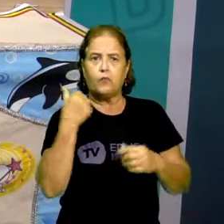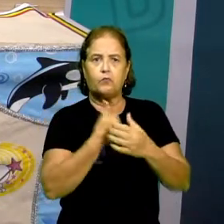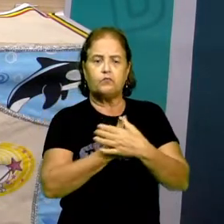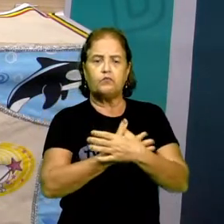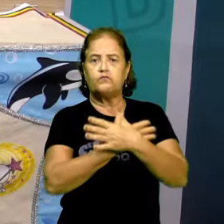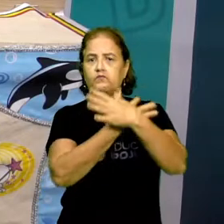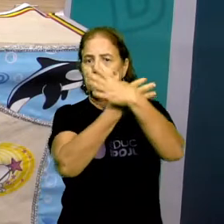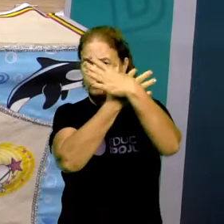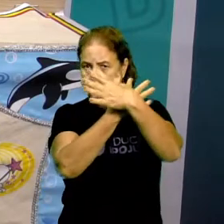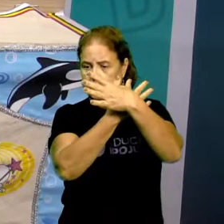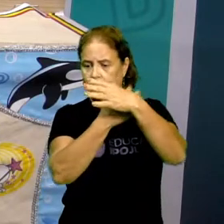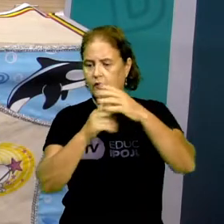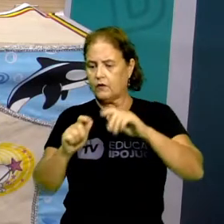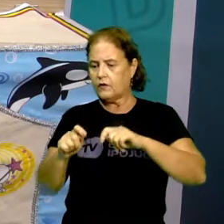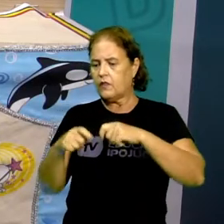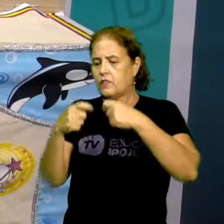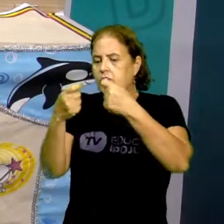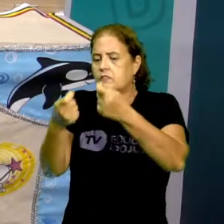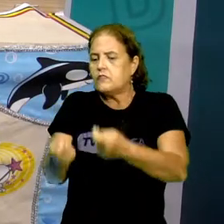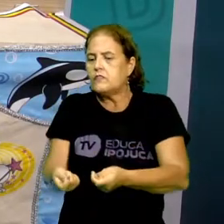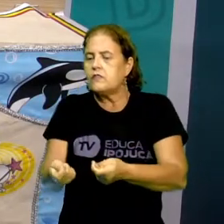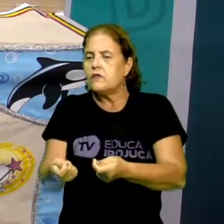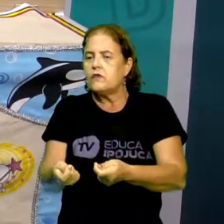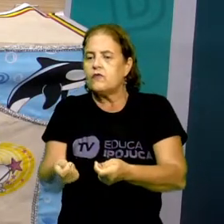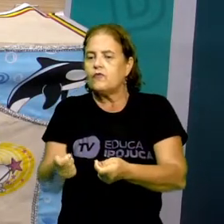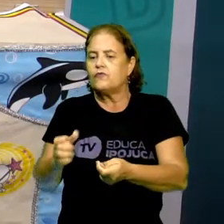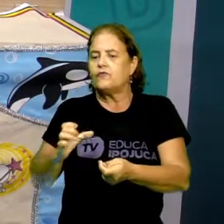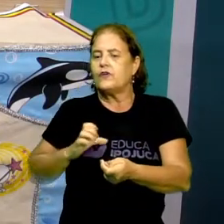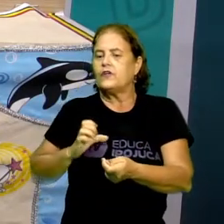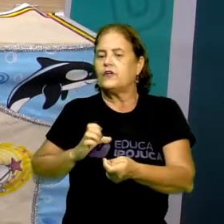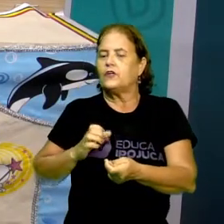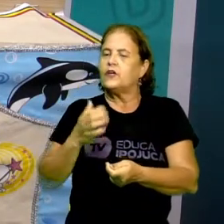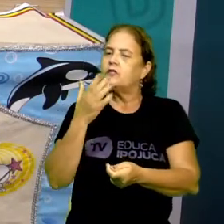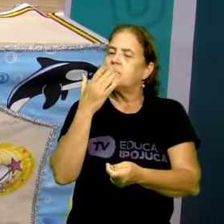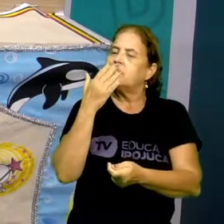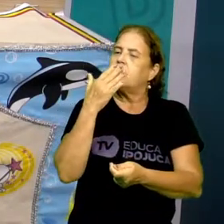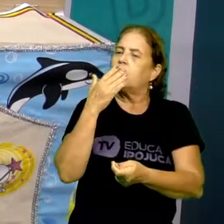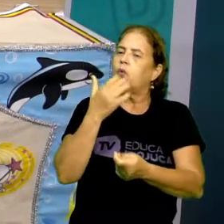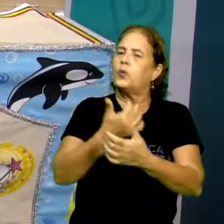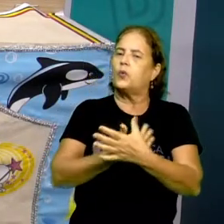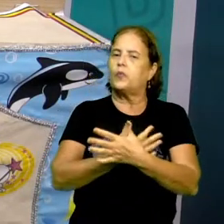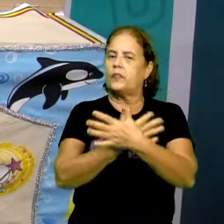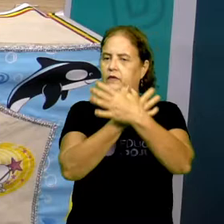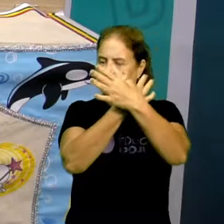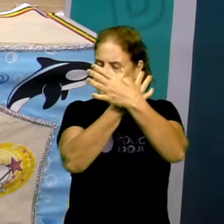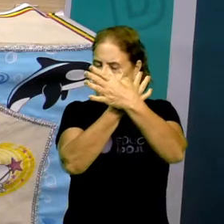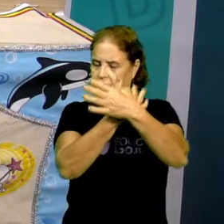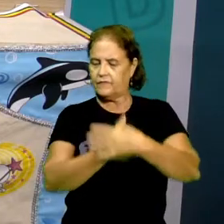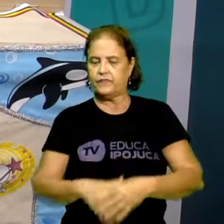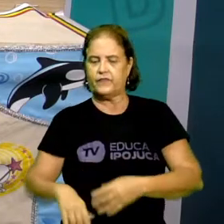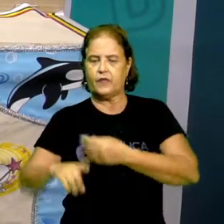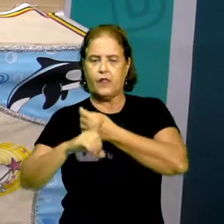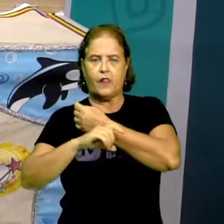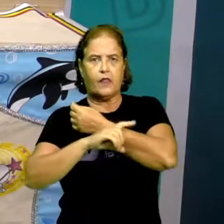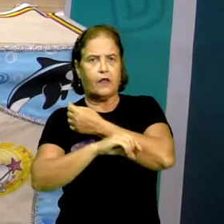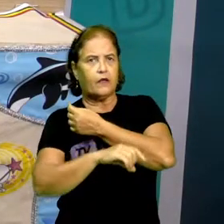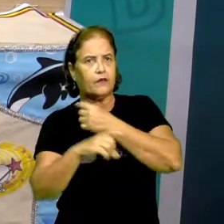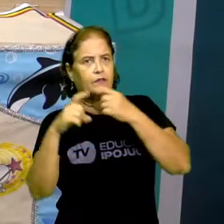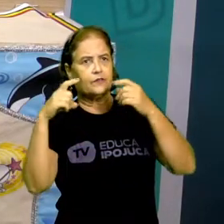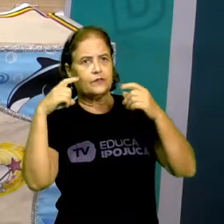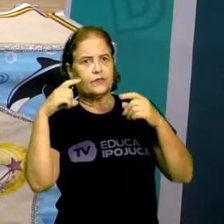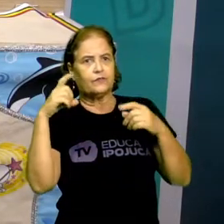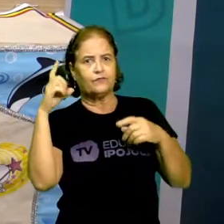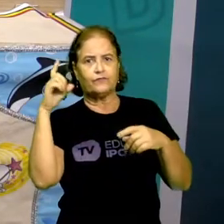a riqueza da cor de suas asas. Largata maluca, de pelo